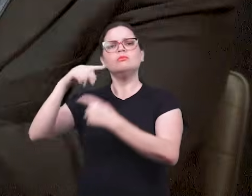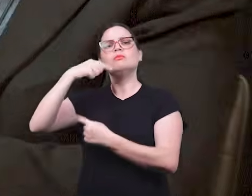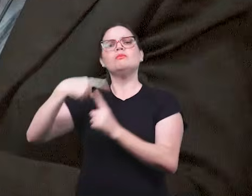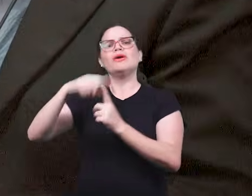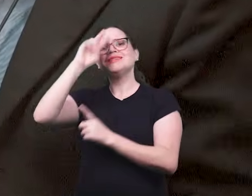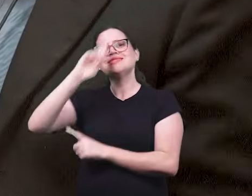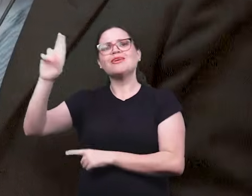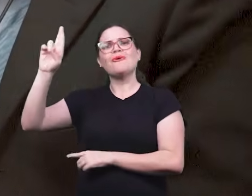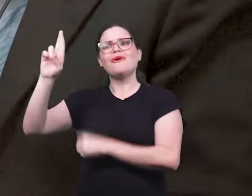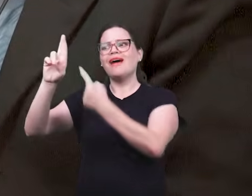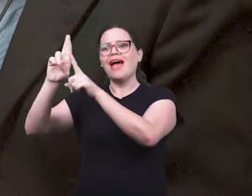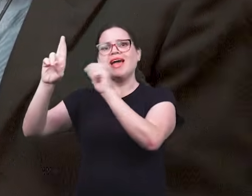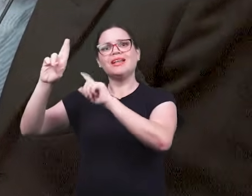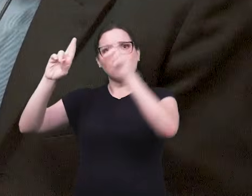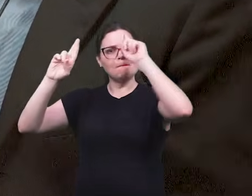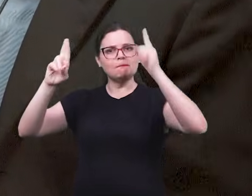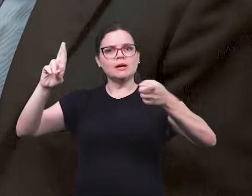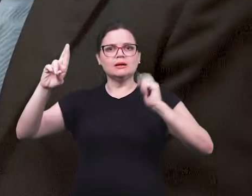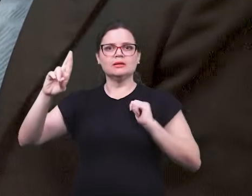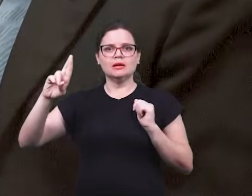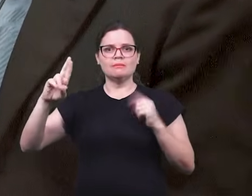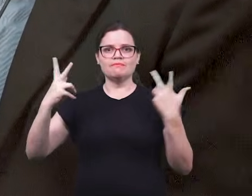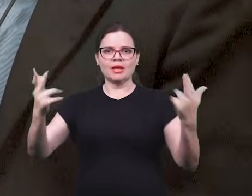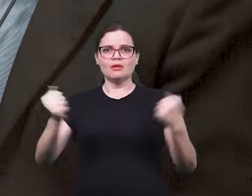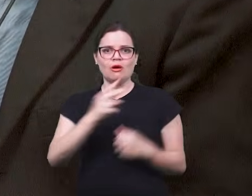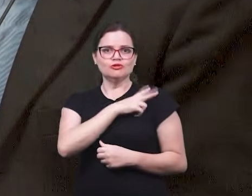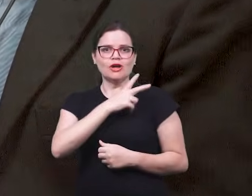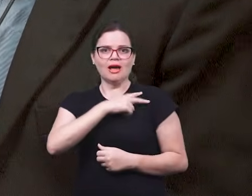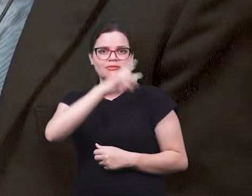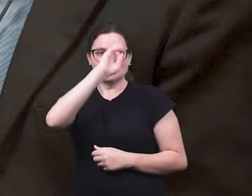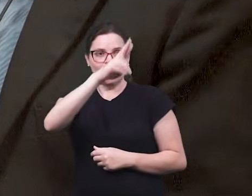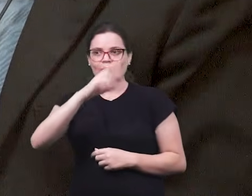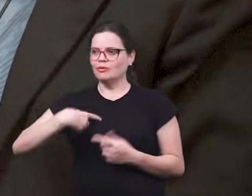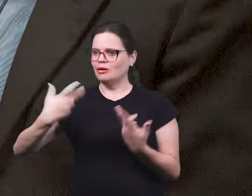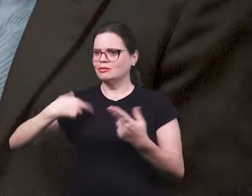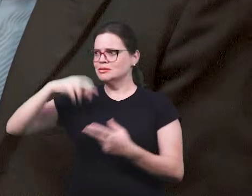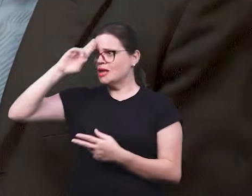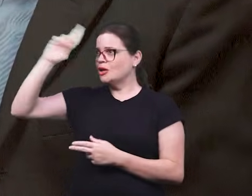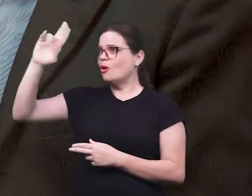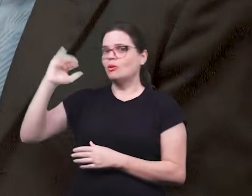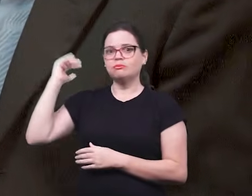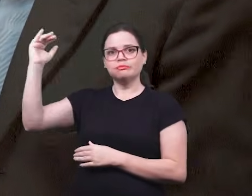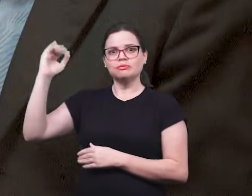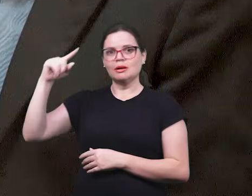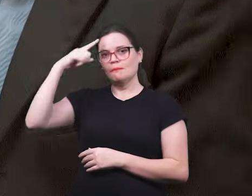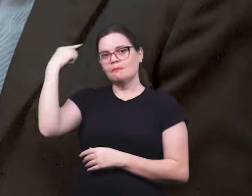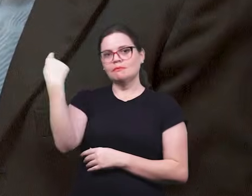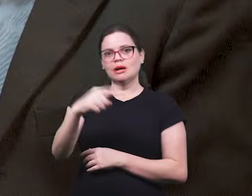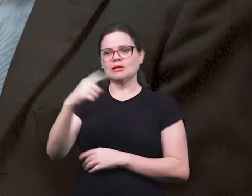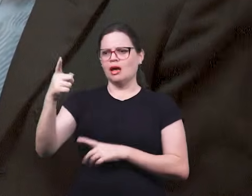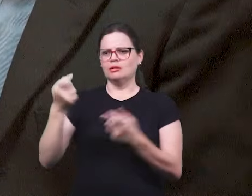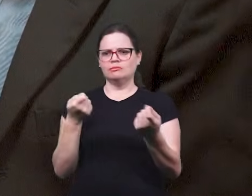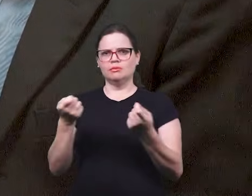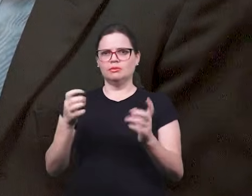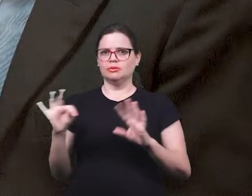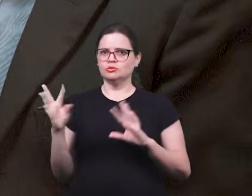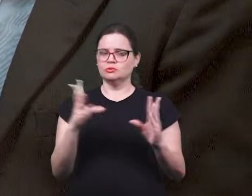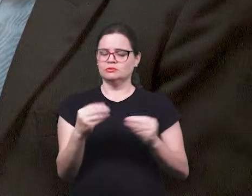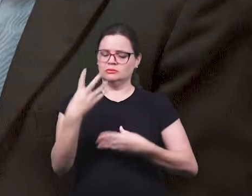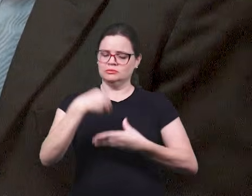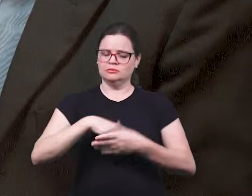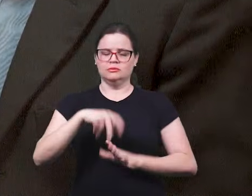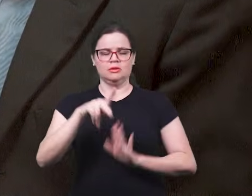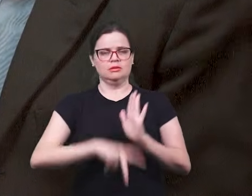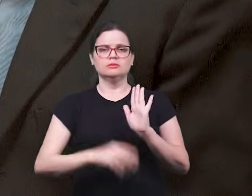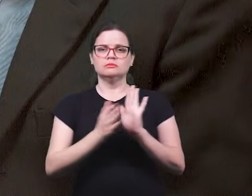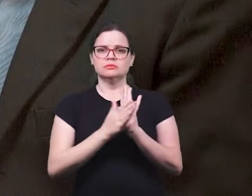conduz. Então, na obra de salvação, o homem precisa entender que a obra de salvação, o homem entra com nada. Deus deu